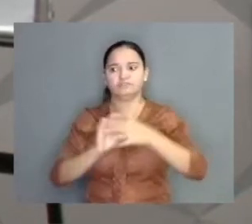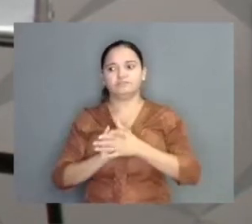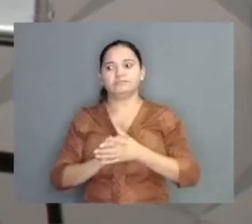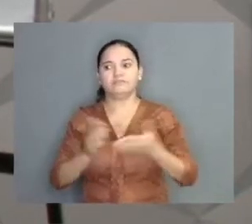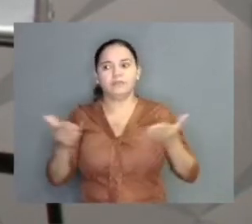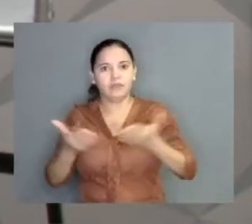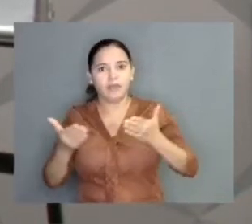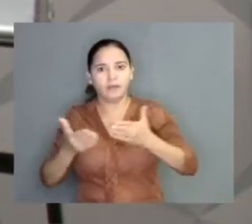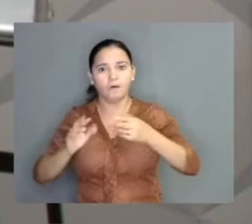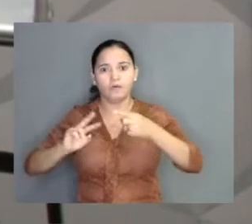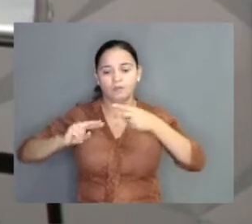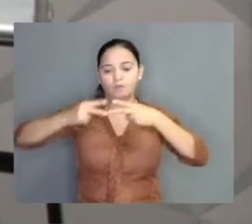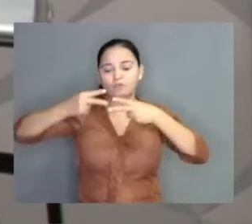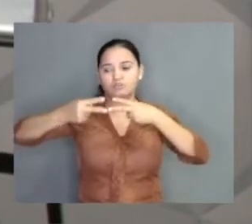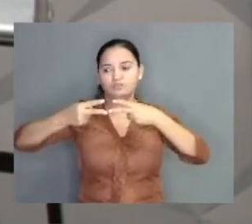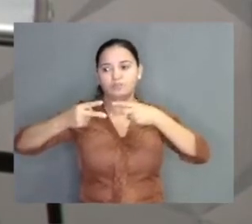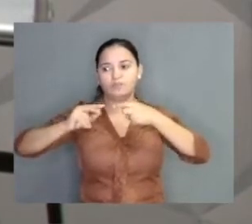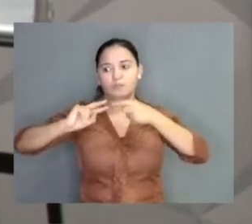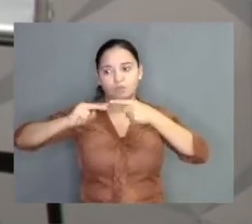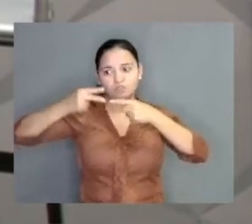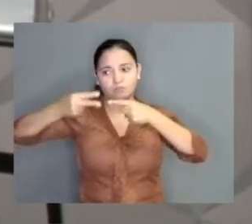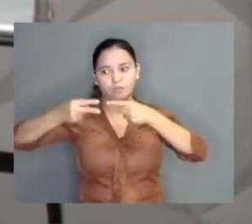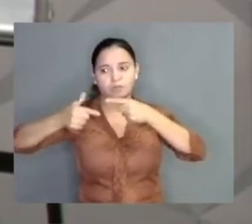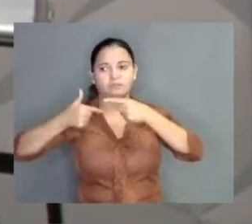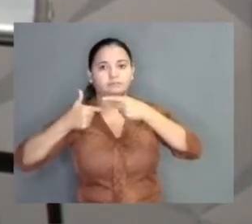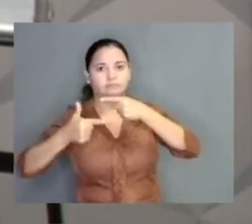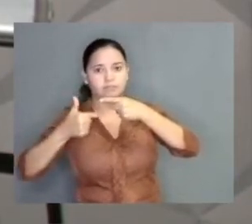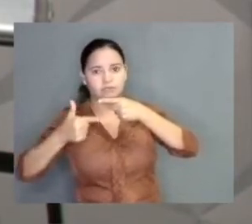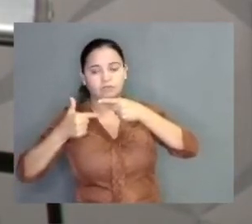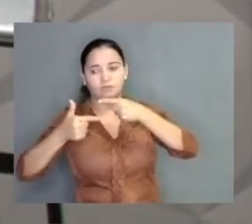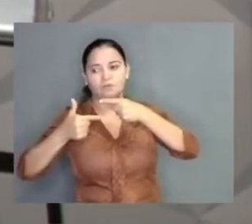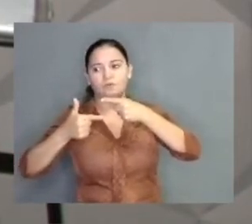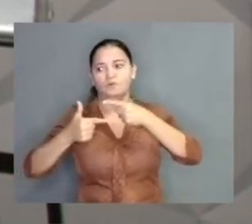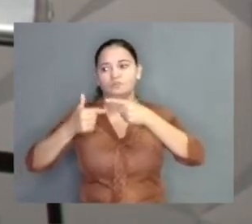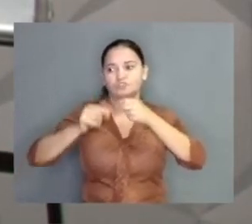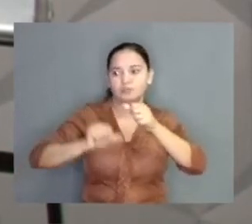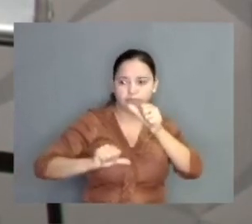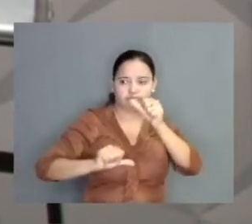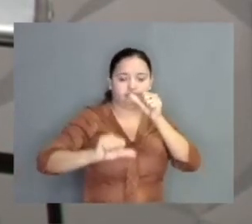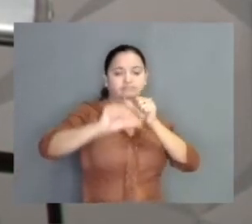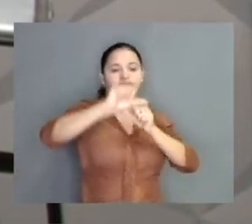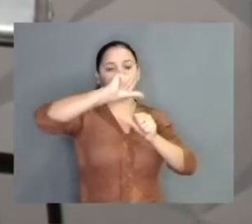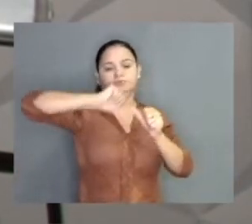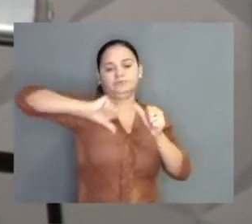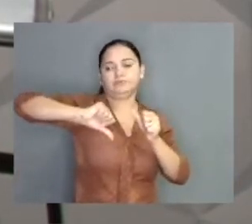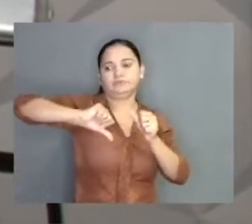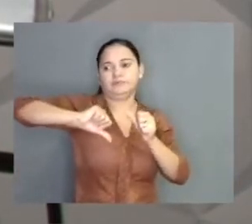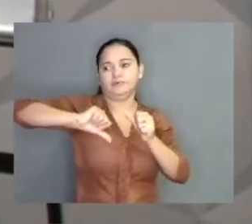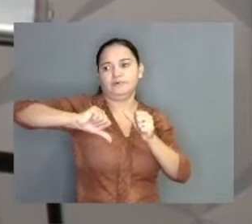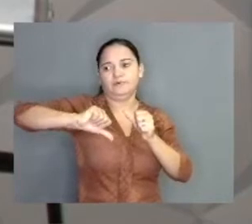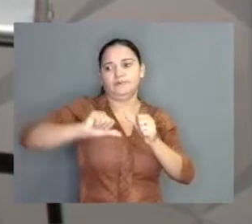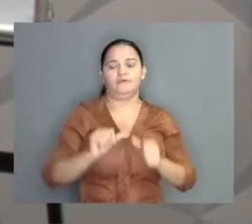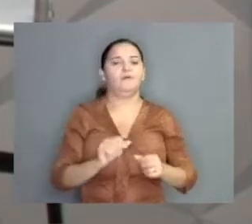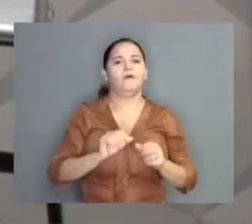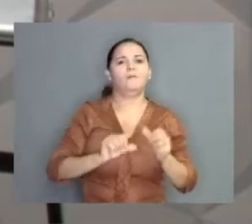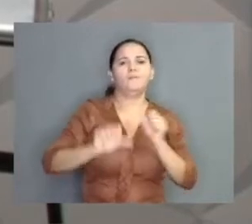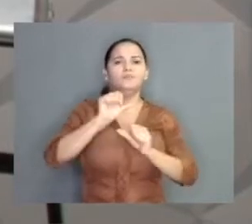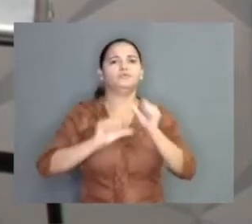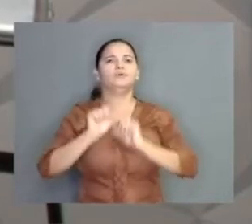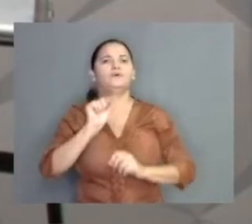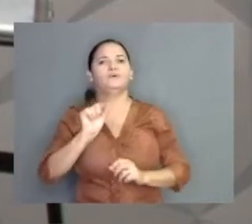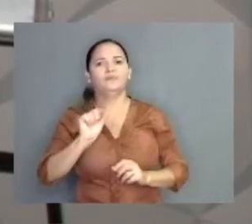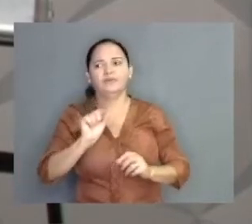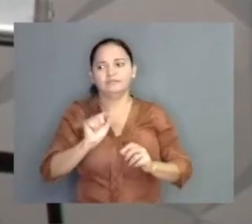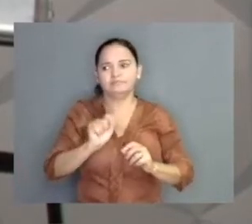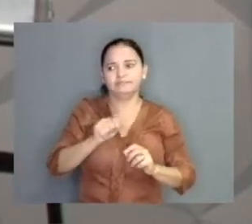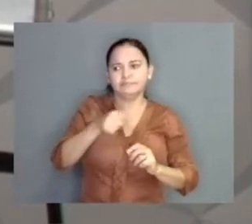2. Então, ó, qual foi o preço da inversão? A troca do sinal do expoente.